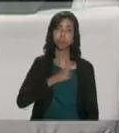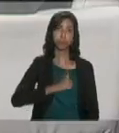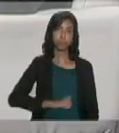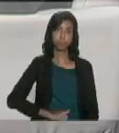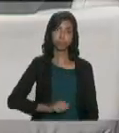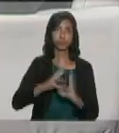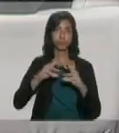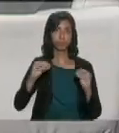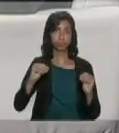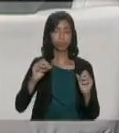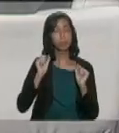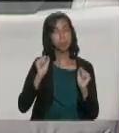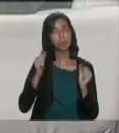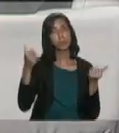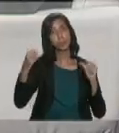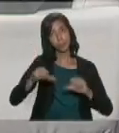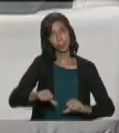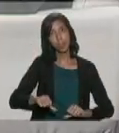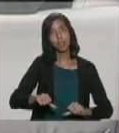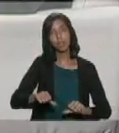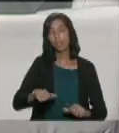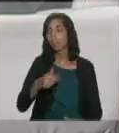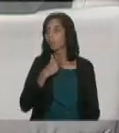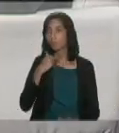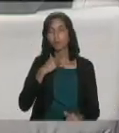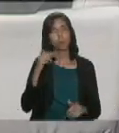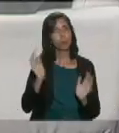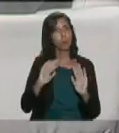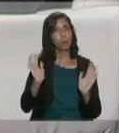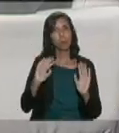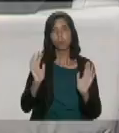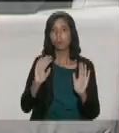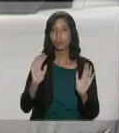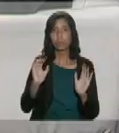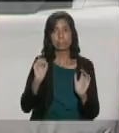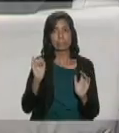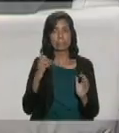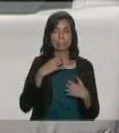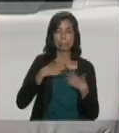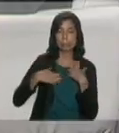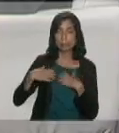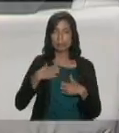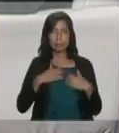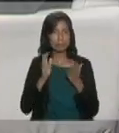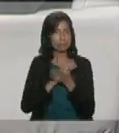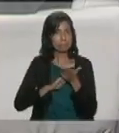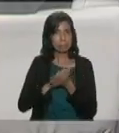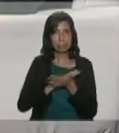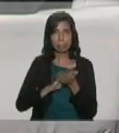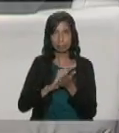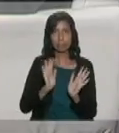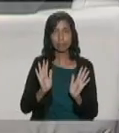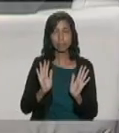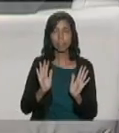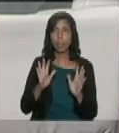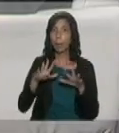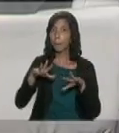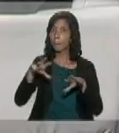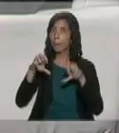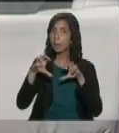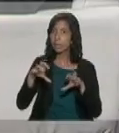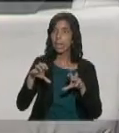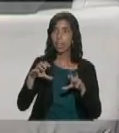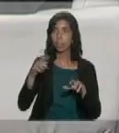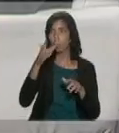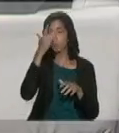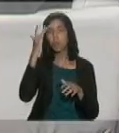pode intensificar o quadro. Então ela não pode estar com esse tipo de mal-estar. Aliás, ninguém deveria receber a massagem quando